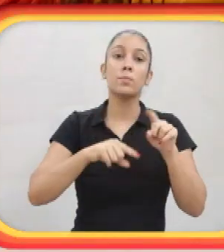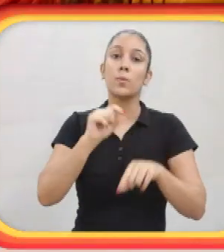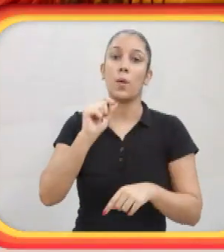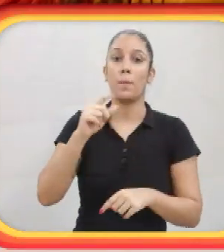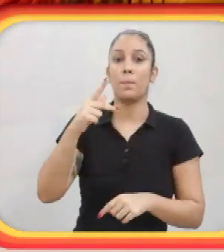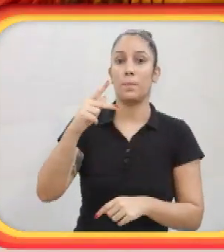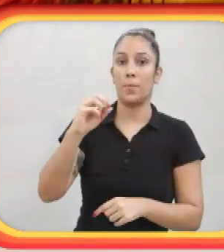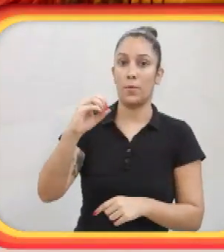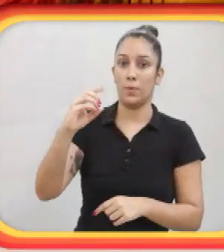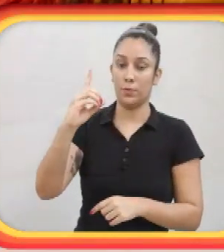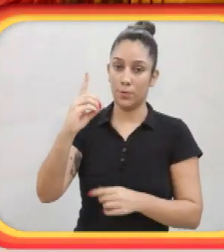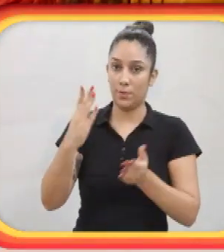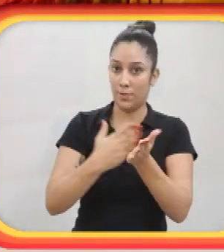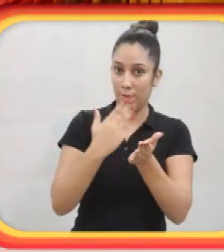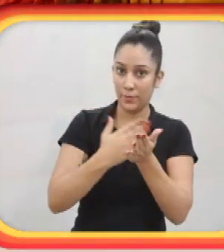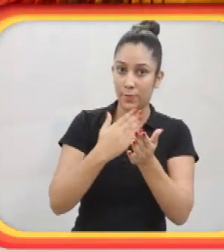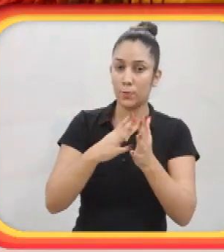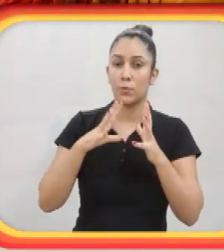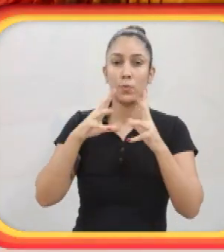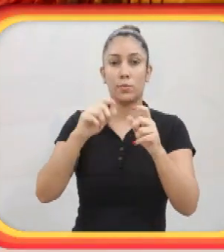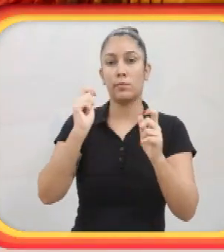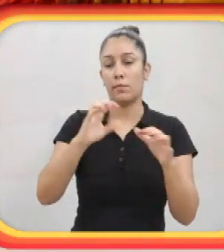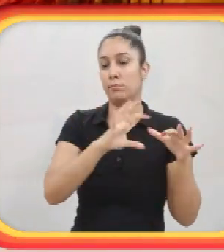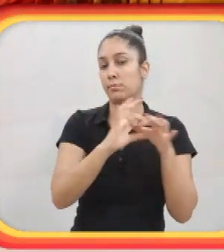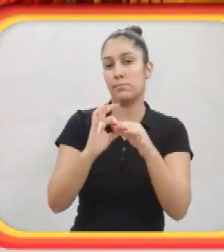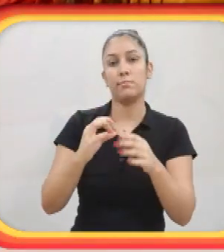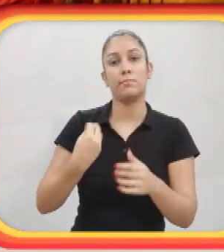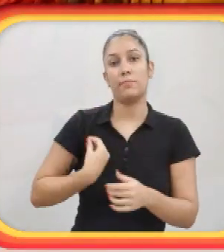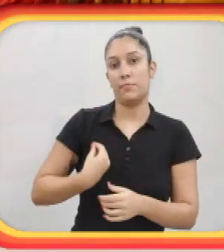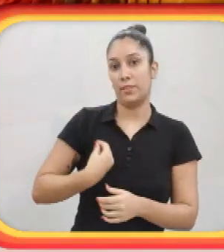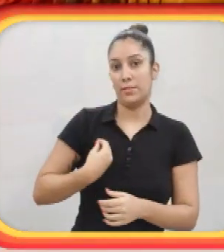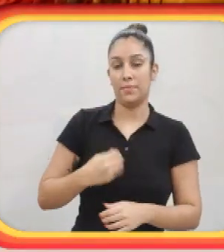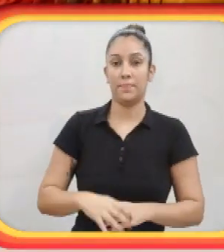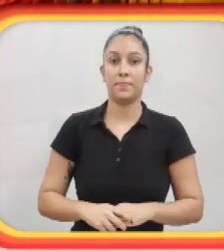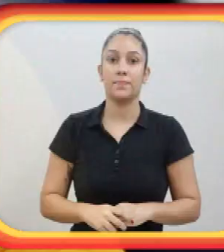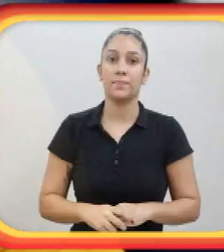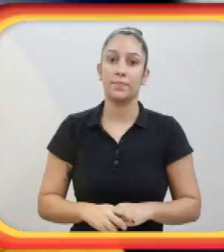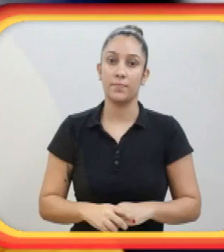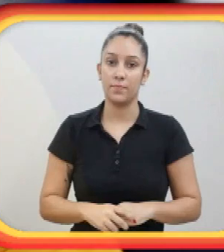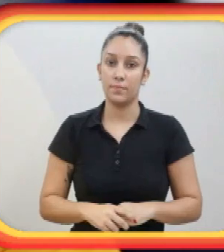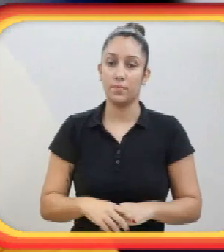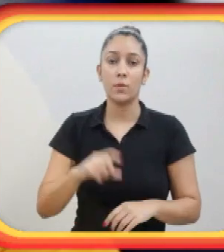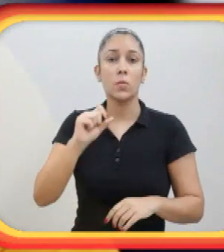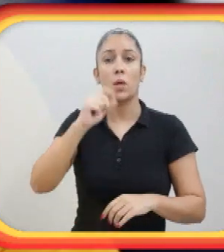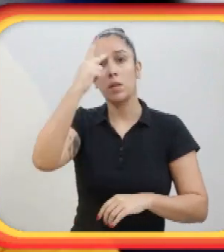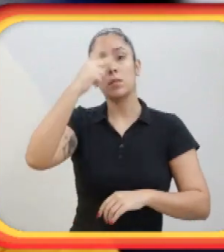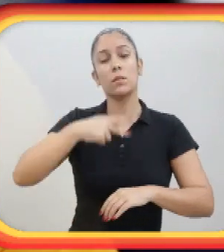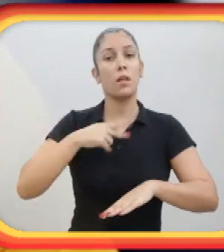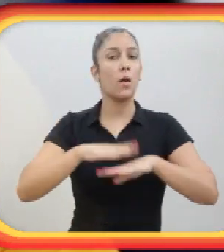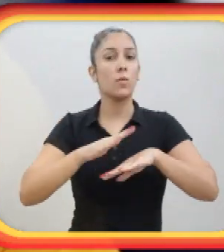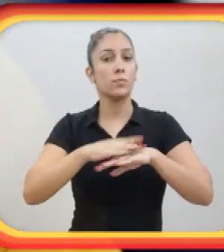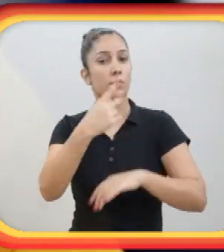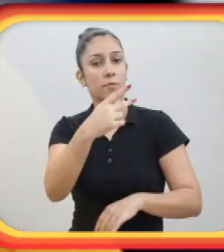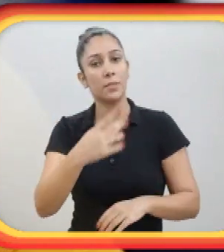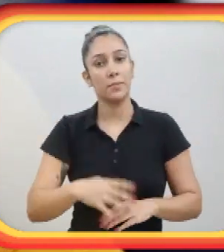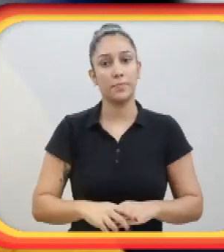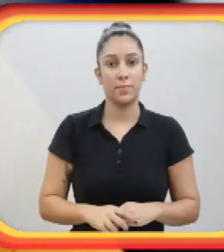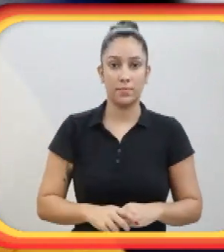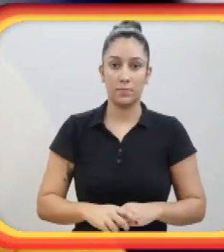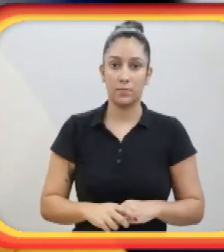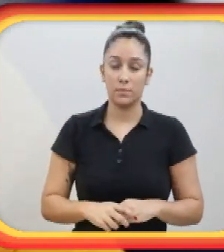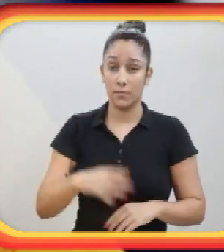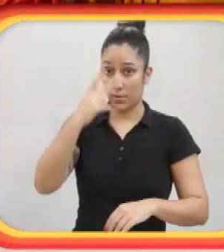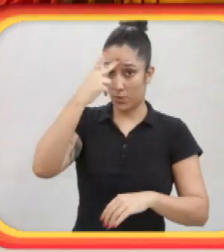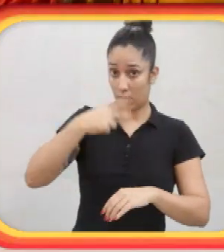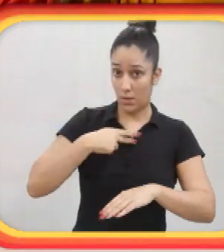Que ele utilize esse livro, esse podbook, em todos os contextos da vida dele. E o que é autonomia para